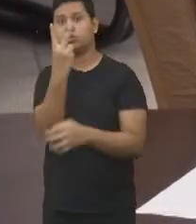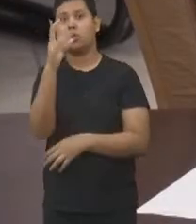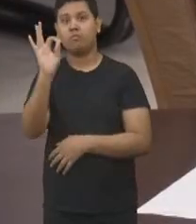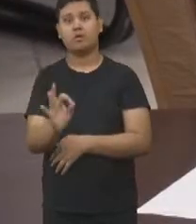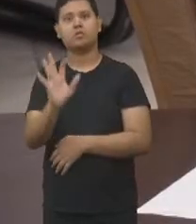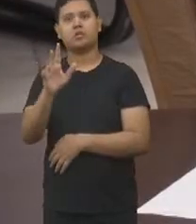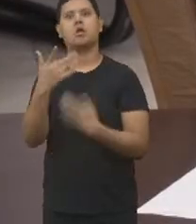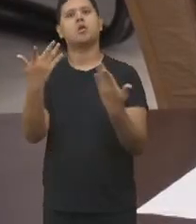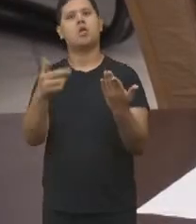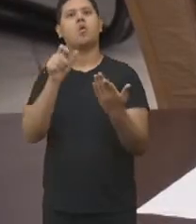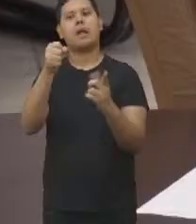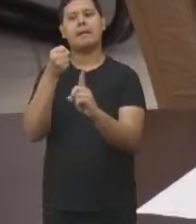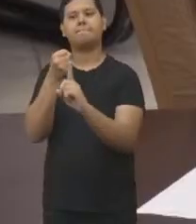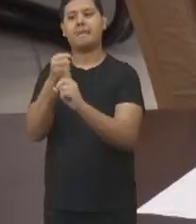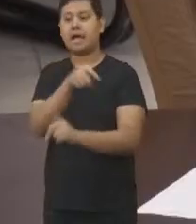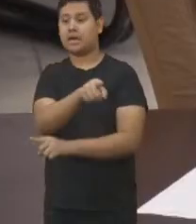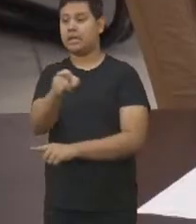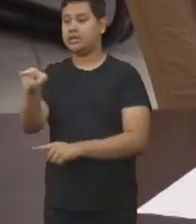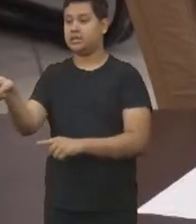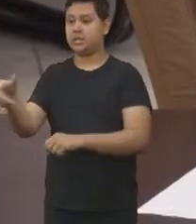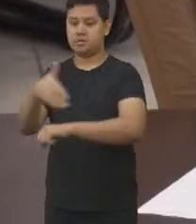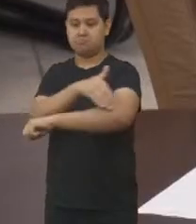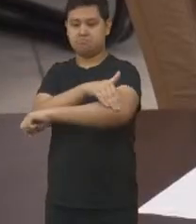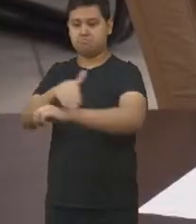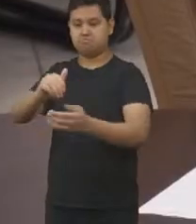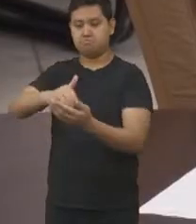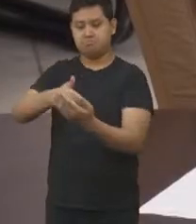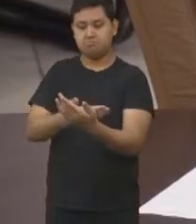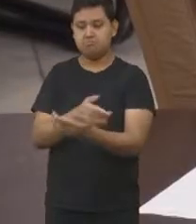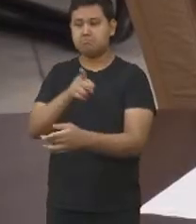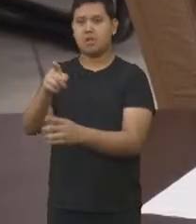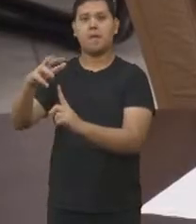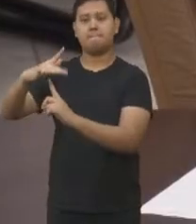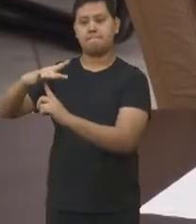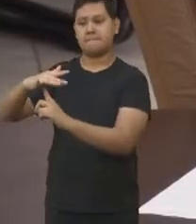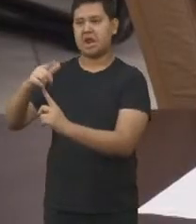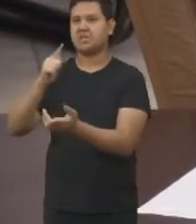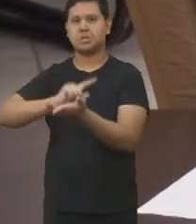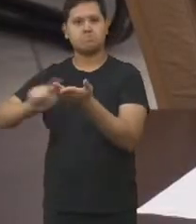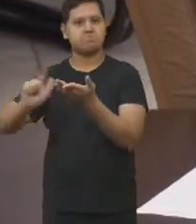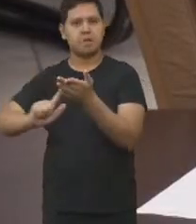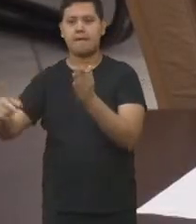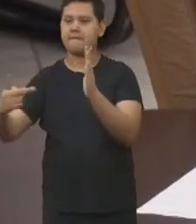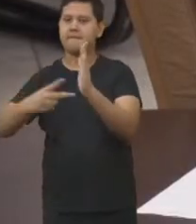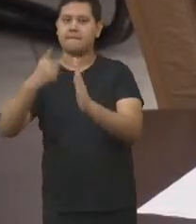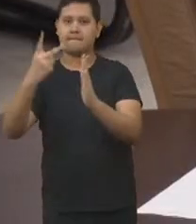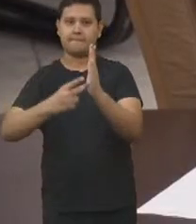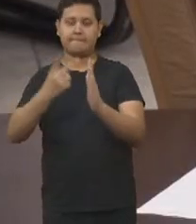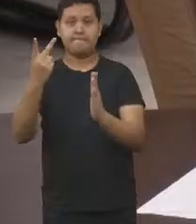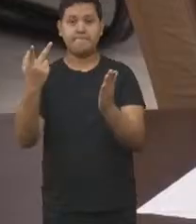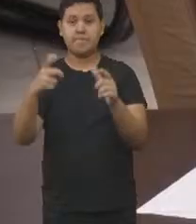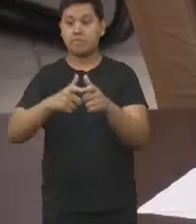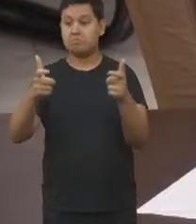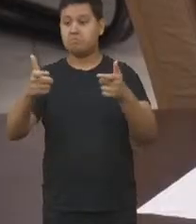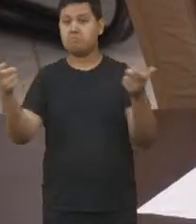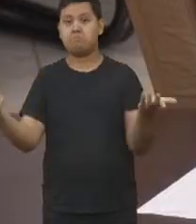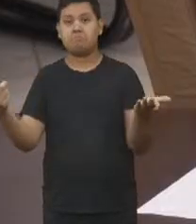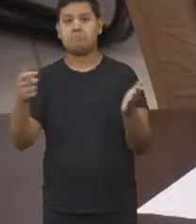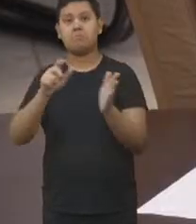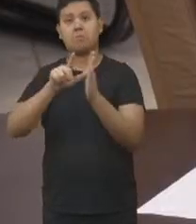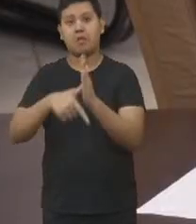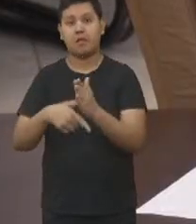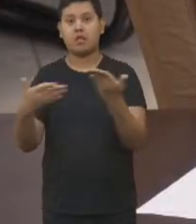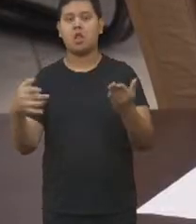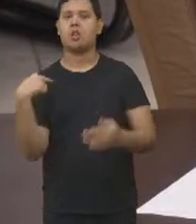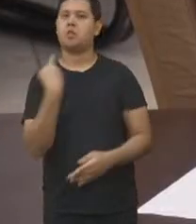muitos buracos, praças que não estão sendo limpas, cirurgias e exames que estão aumentando, ou seja, nós